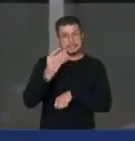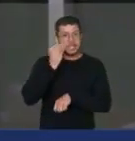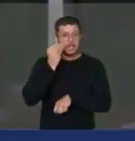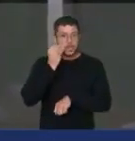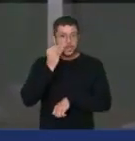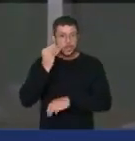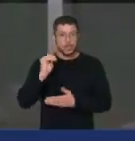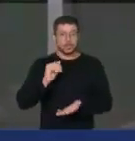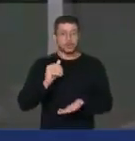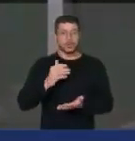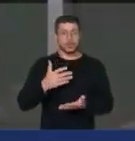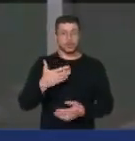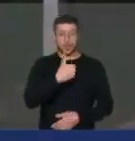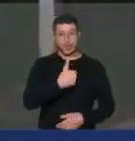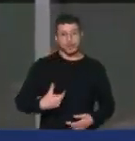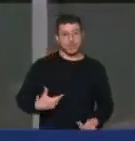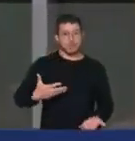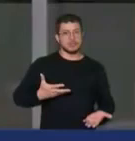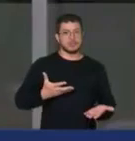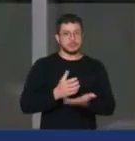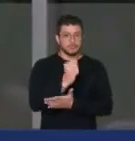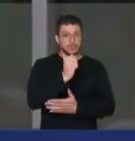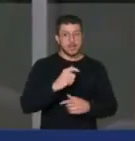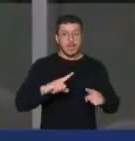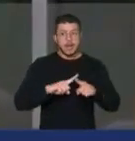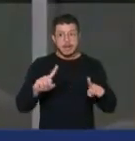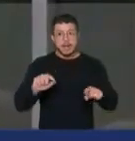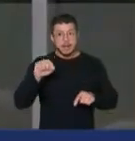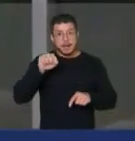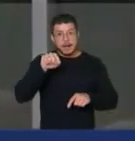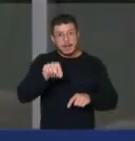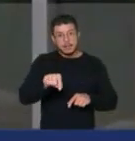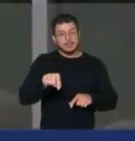verdade putados e deputados não querem reconhecer